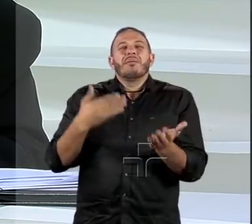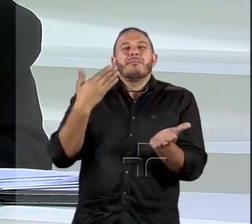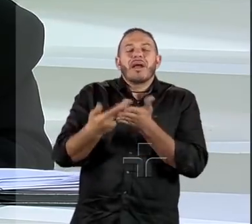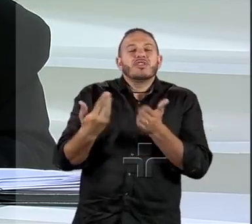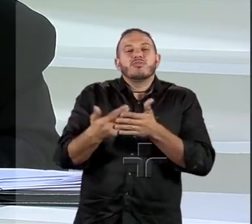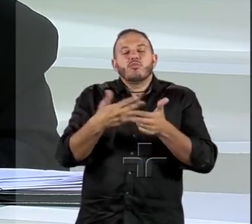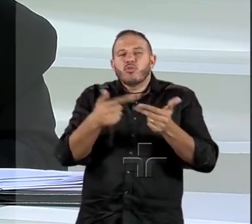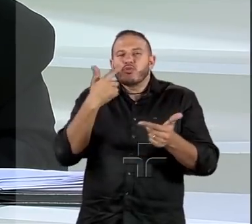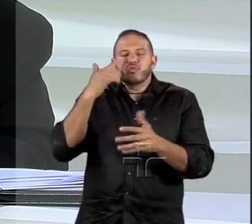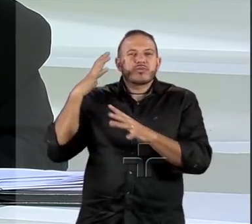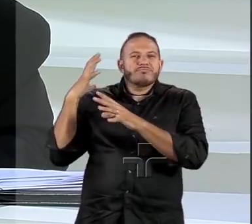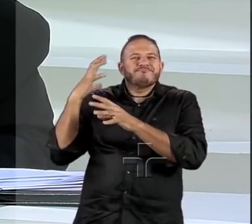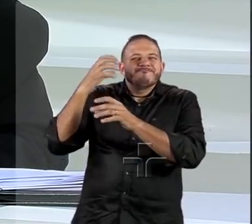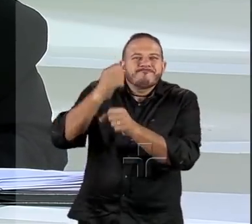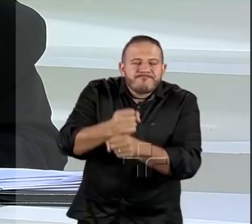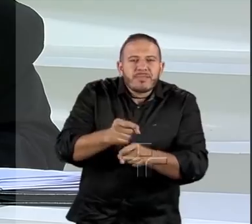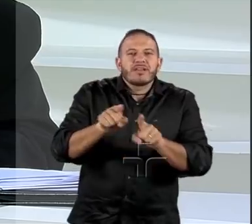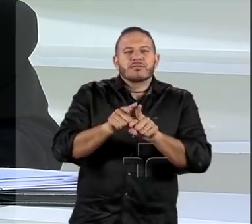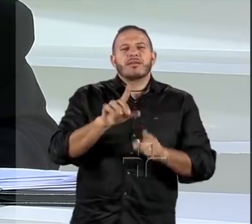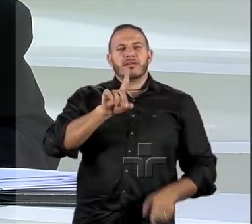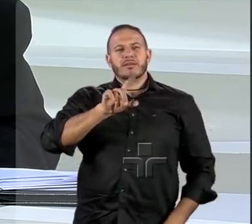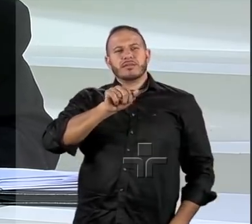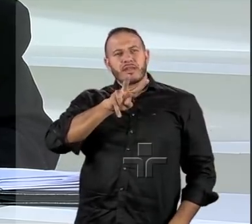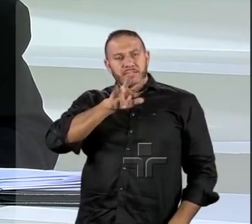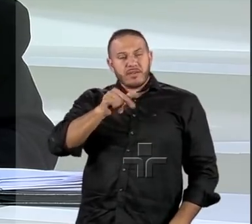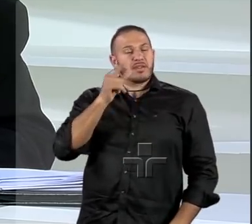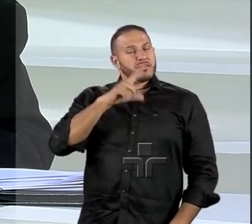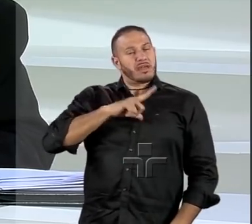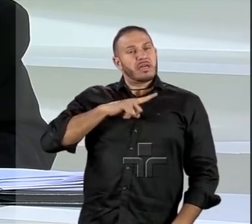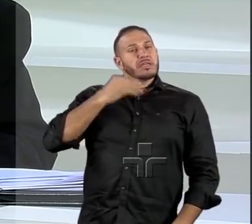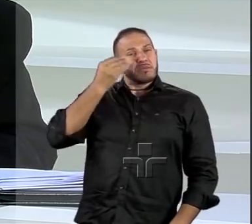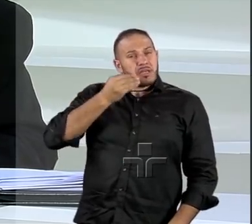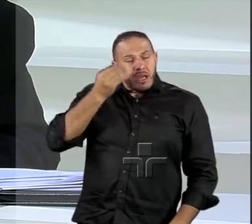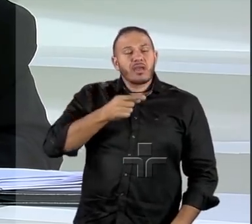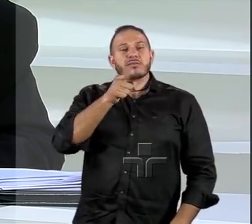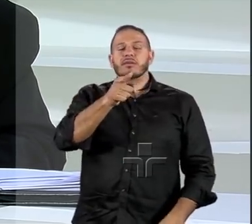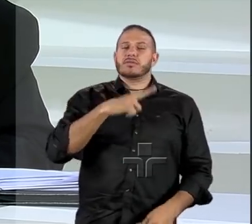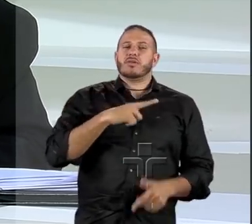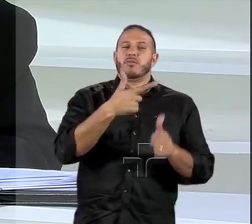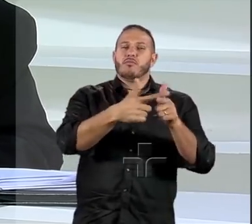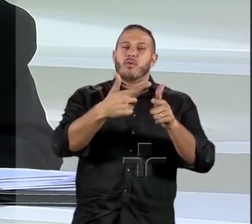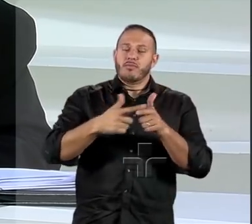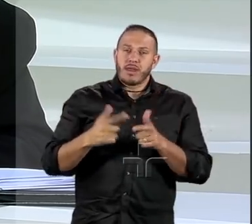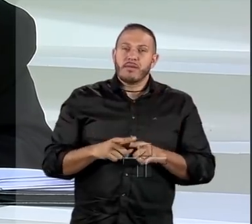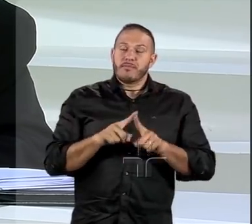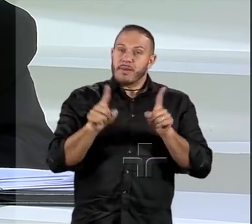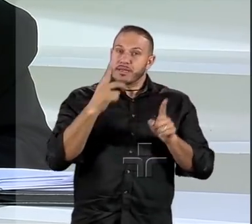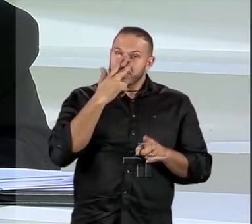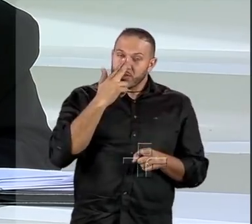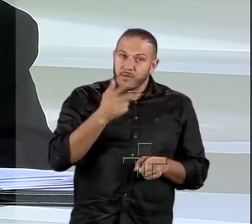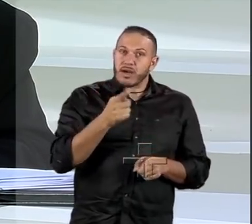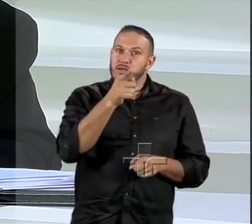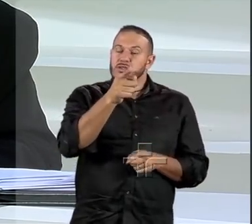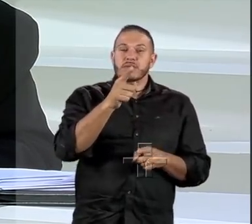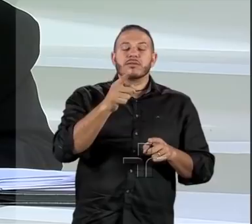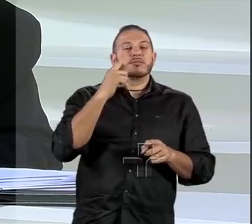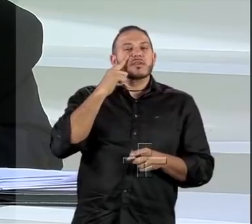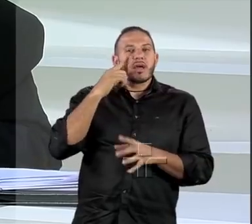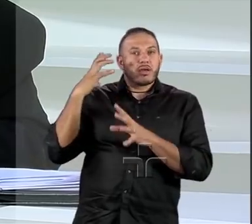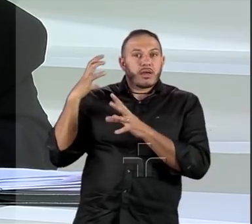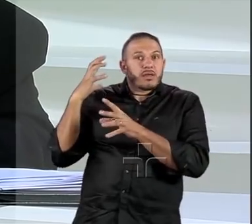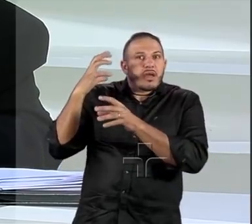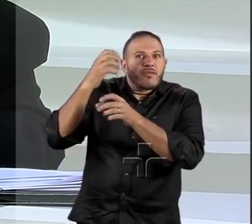judicialização do SUS. O Davi tem experiência nisso, sabe? Isso é um problema que a gente tem e eu acho que a revisão